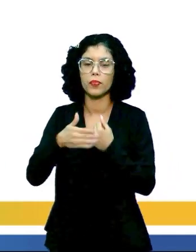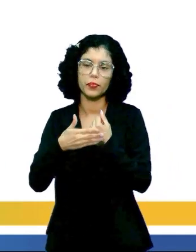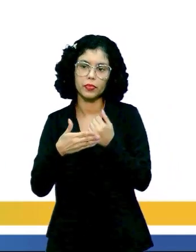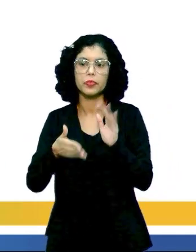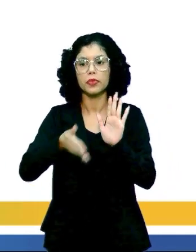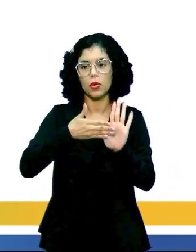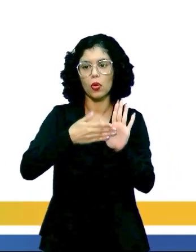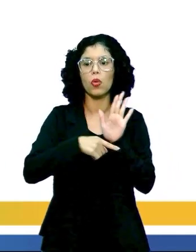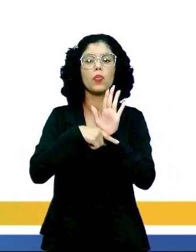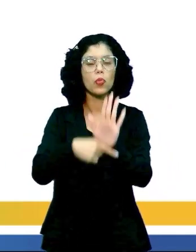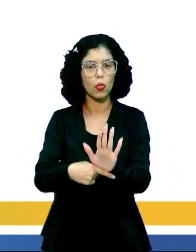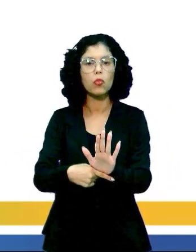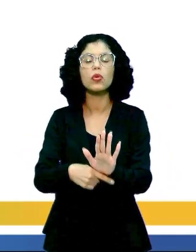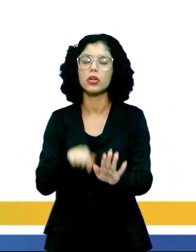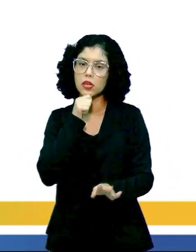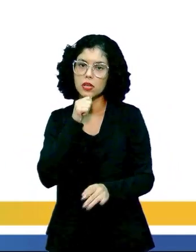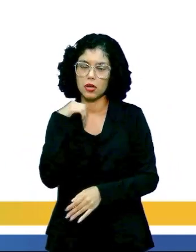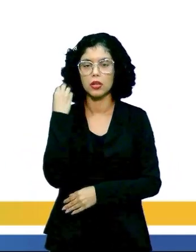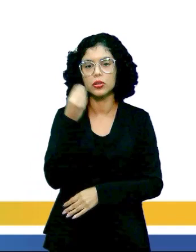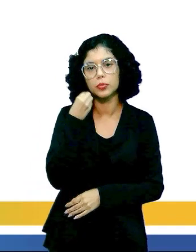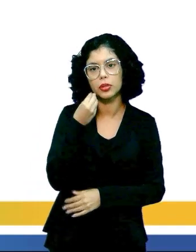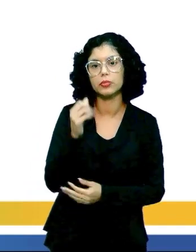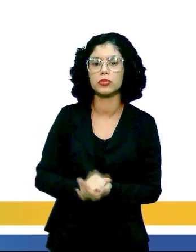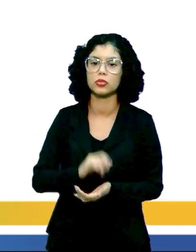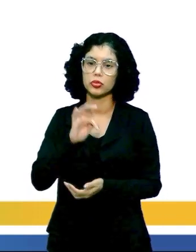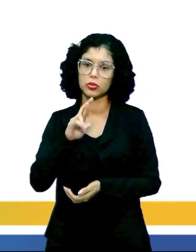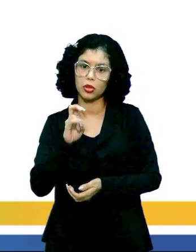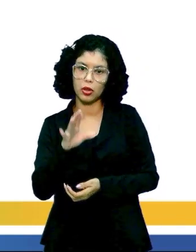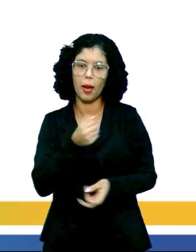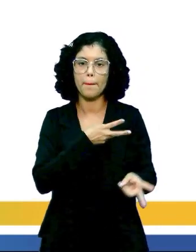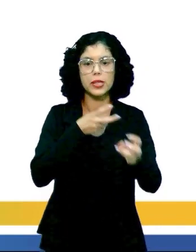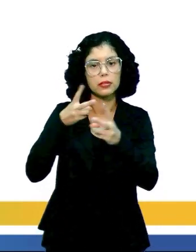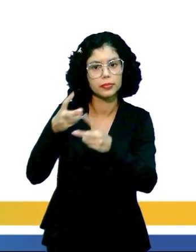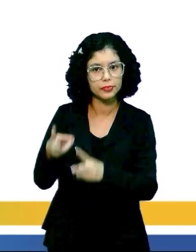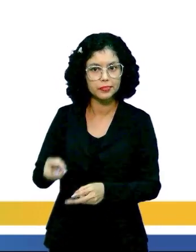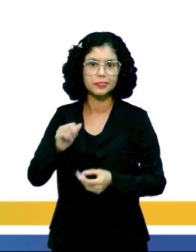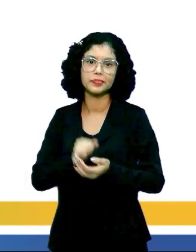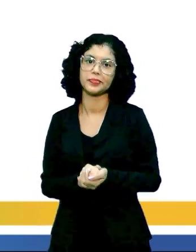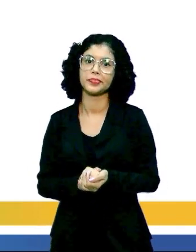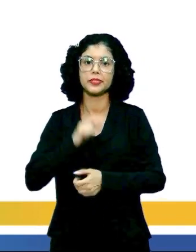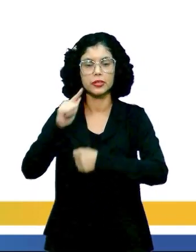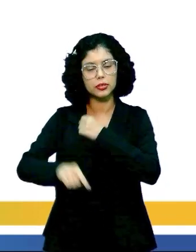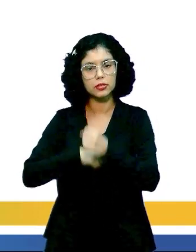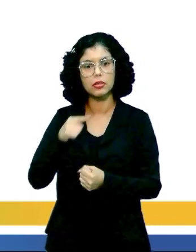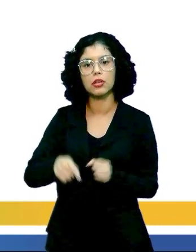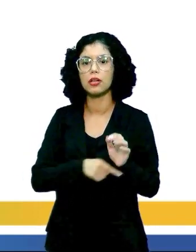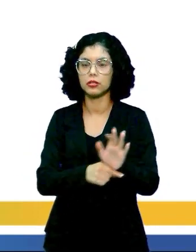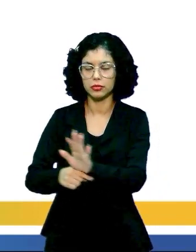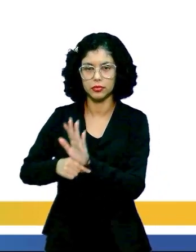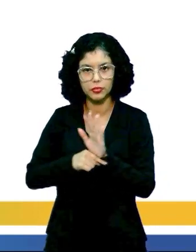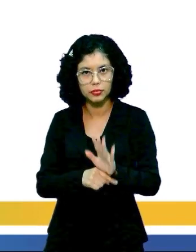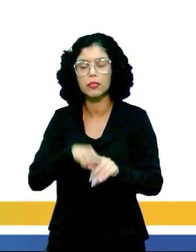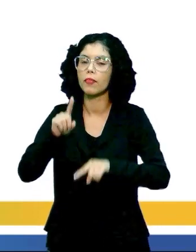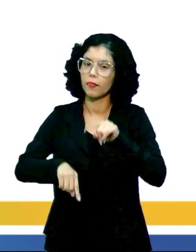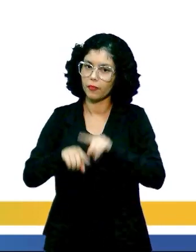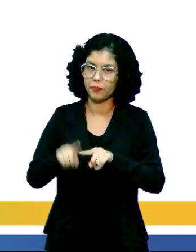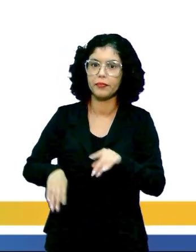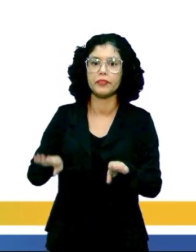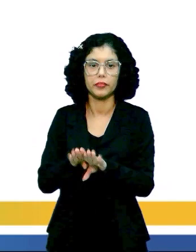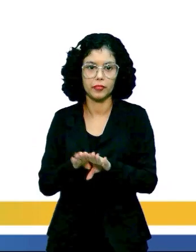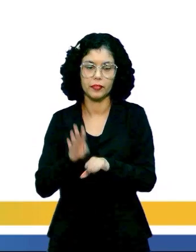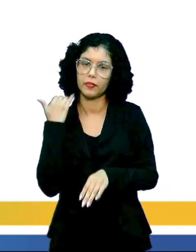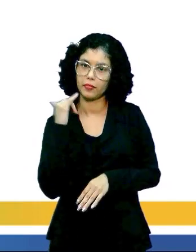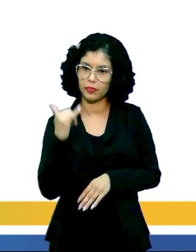o experimento de Thomson, que é o chamado experimento de Crookes, onde ele percebeu que o átomo apresenta, assim, que a matéria apresenta